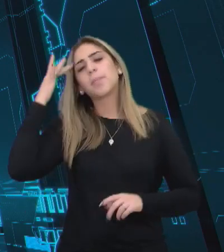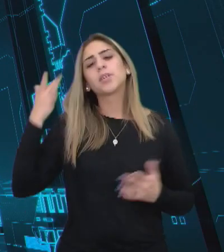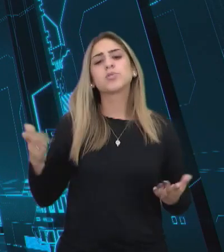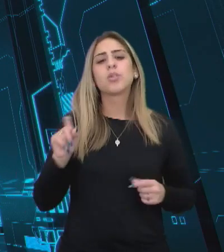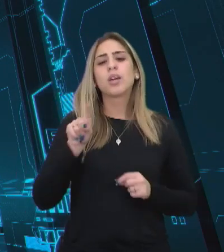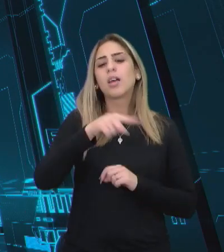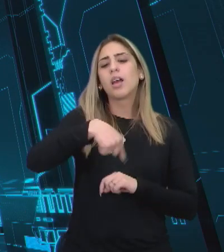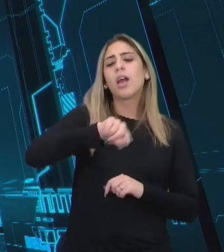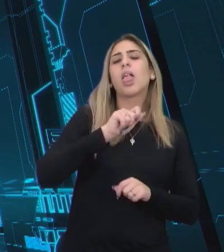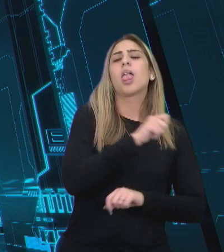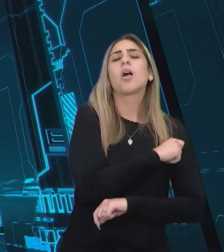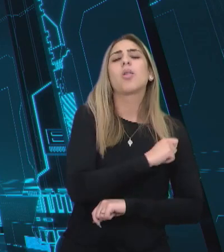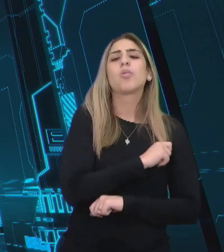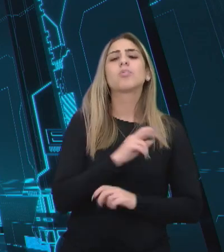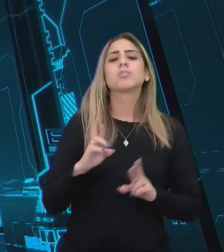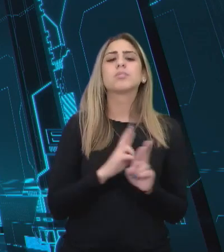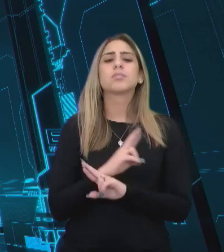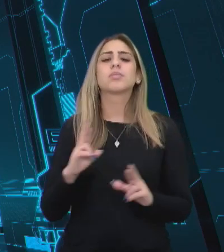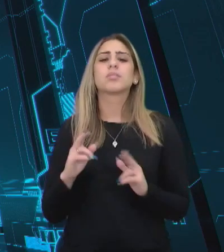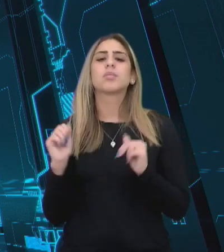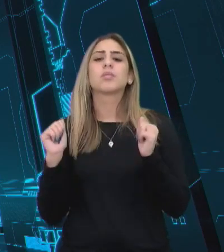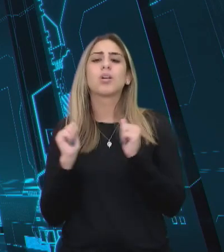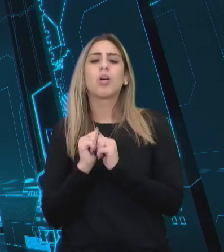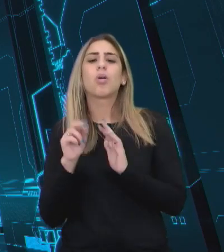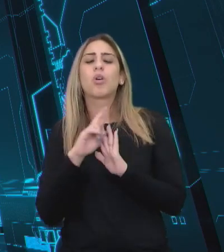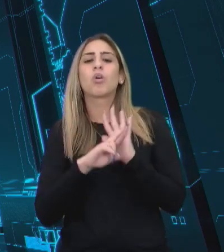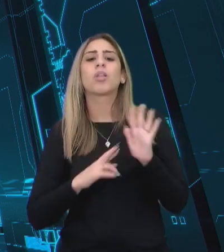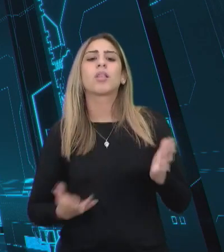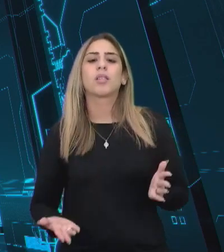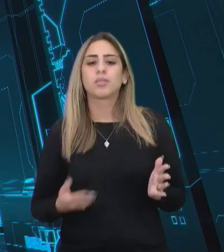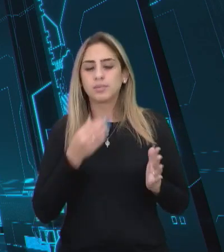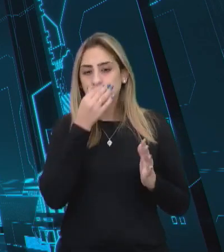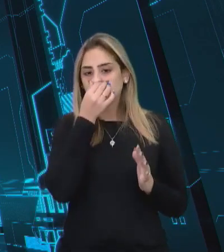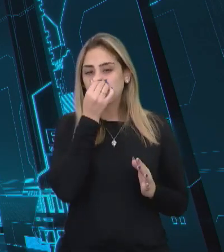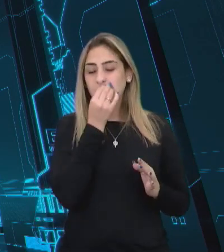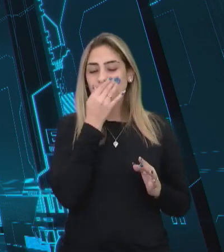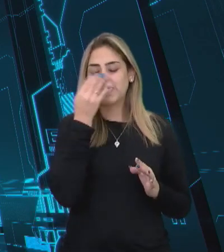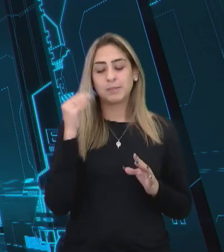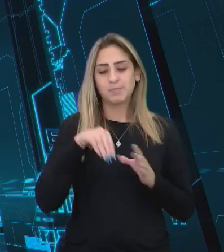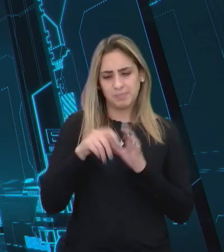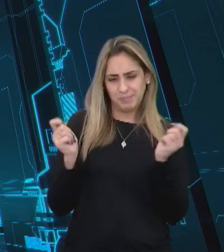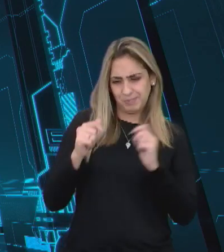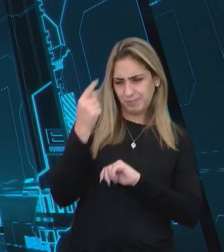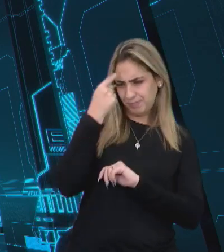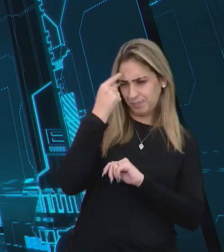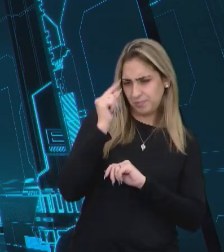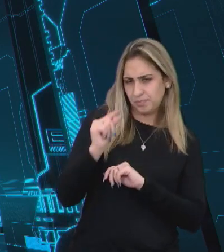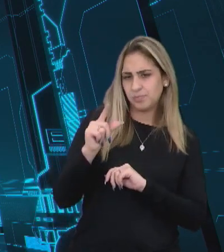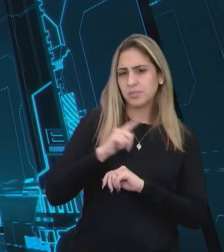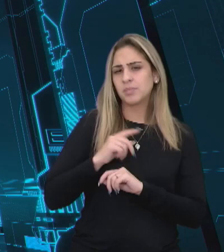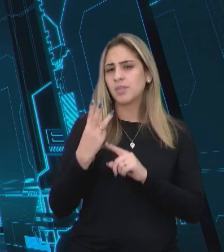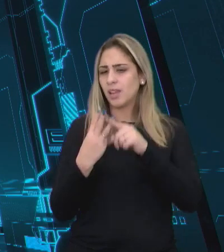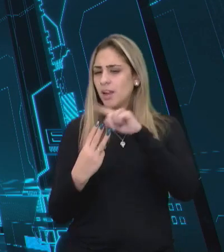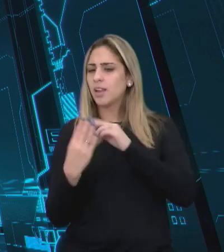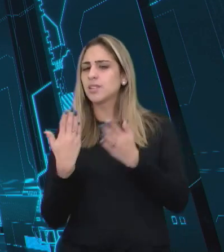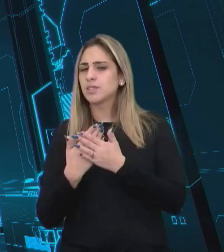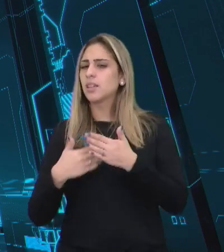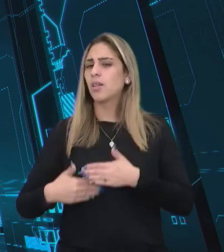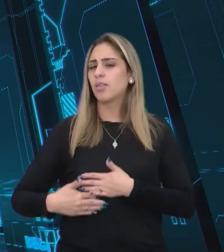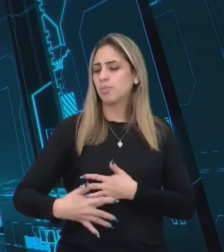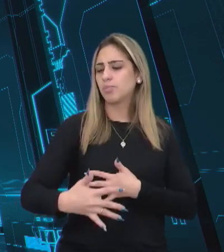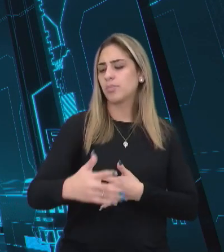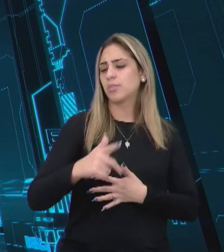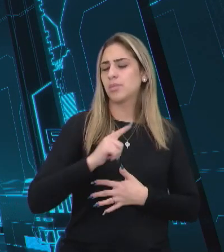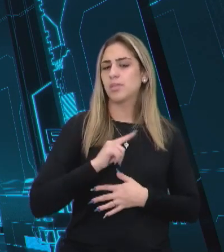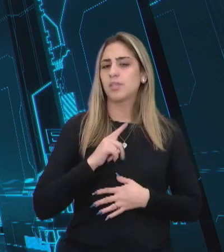esses estudantes que se relacionaram com o roteiro. Bom, deu para a gente pensar um pouquinho, a gente ainda tem mais 3 aulas sobre esse assunto. Falamos